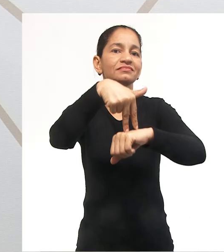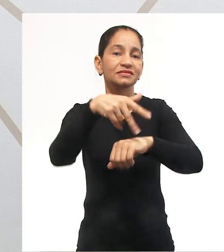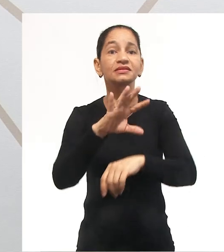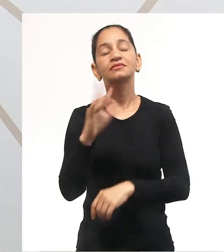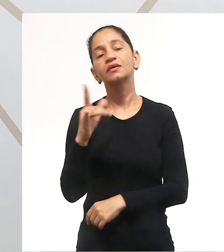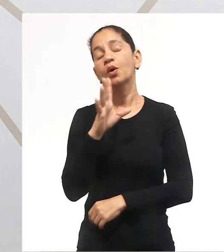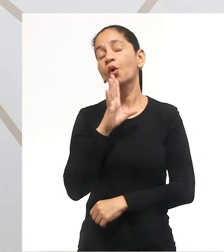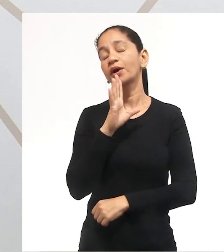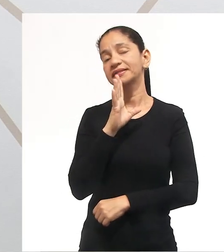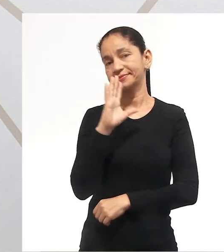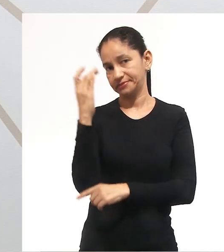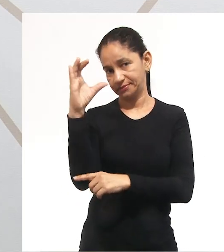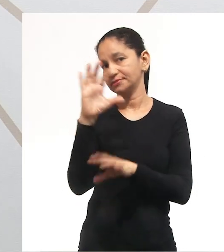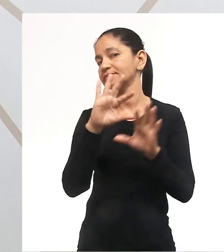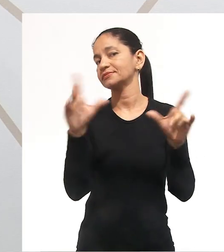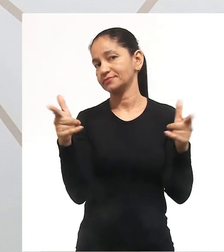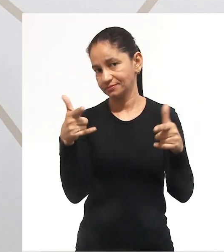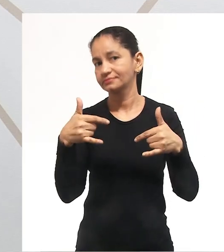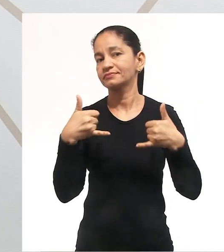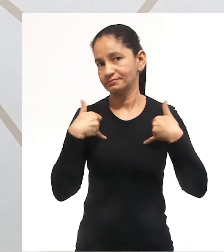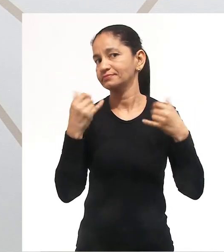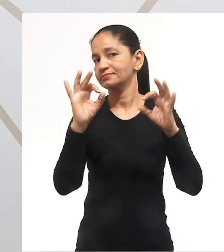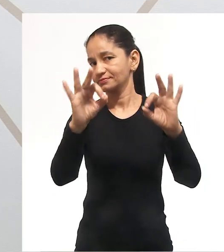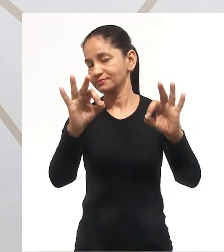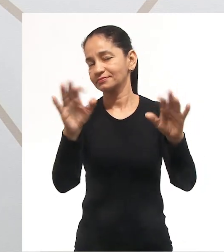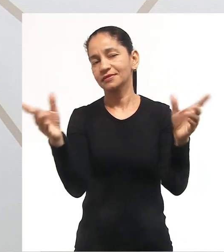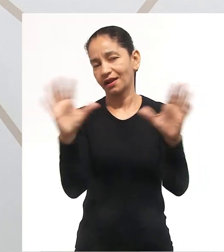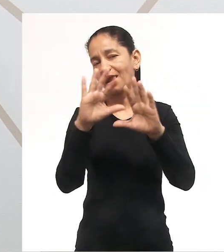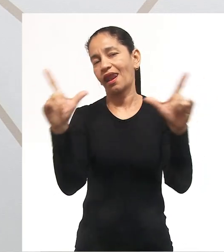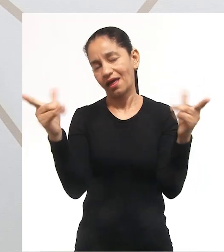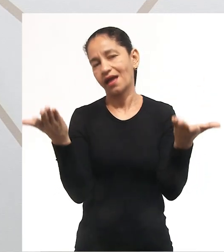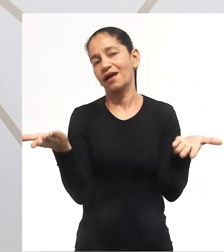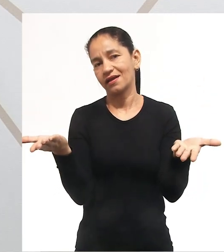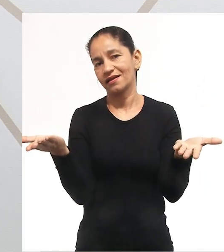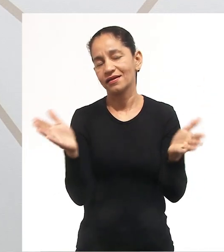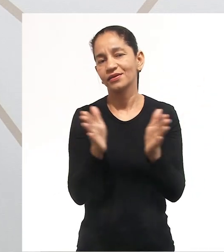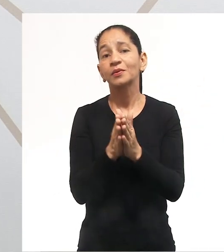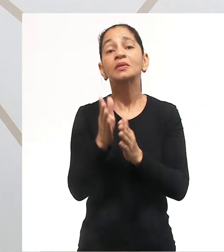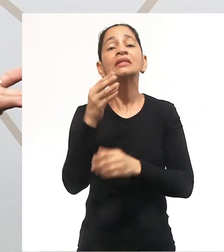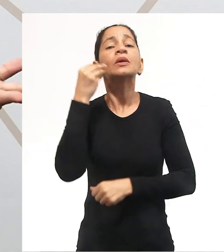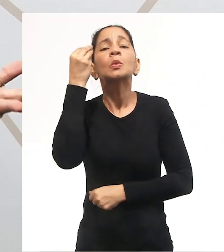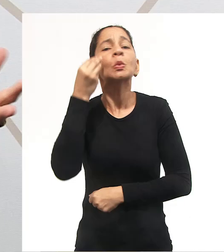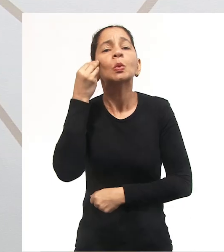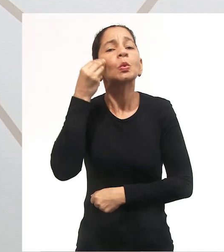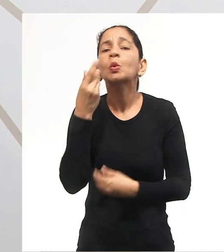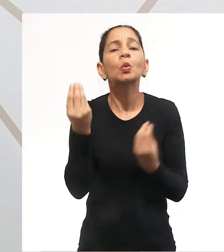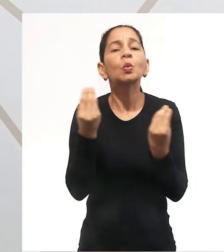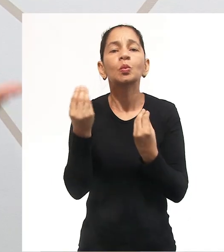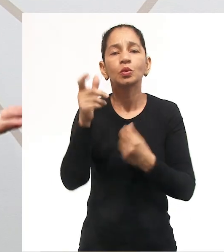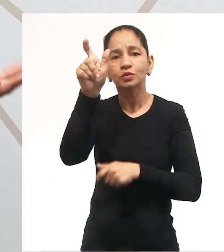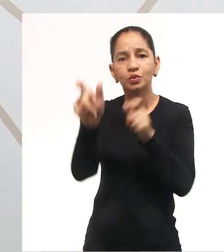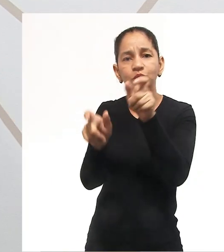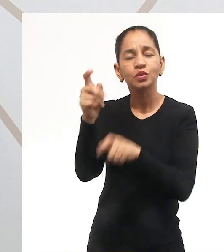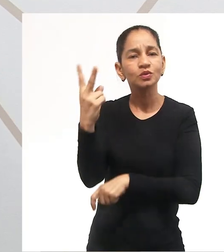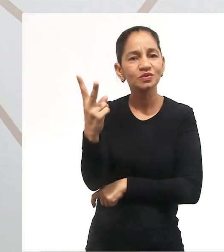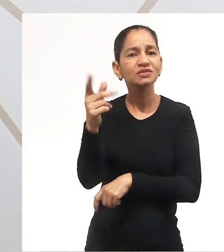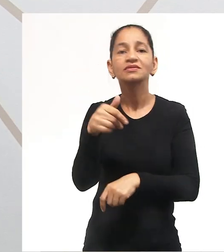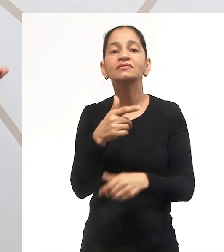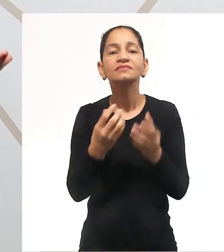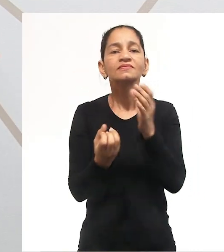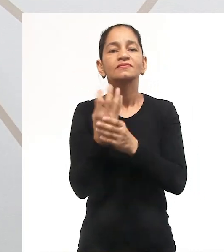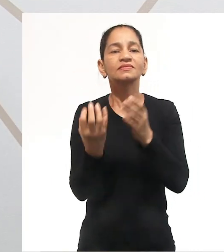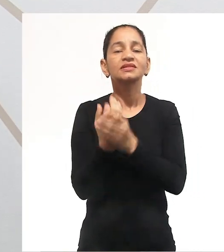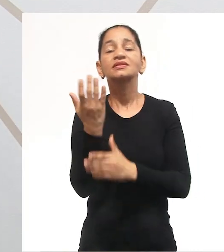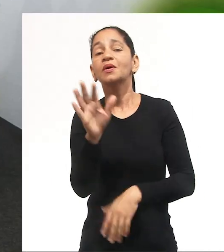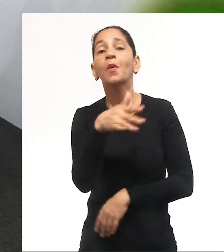mundo, com conhecimento científico, é claro, tá, gente? E como foi essa experiência e qual foi o post